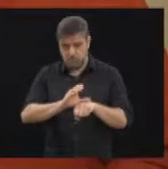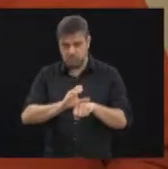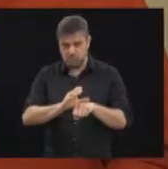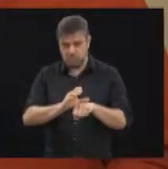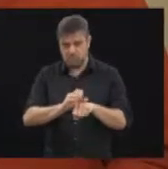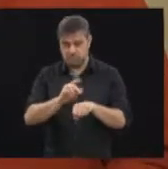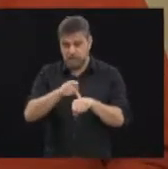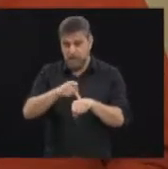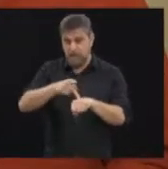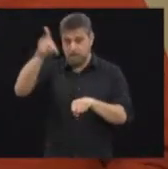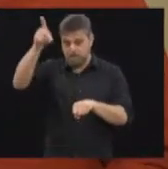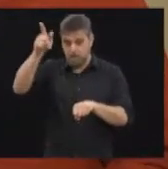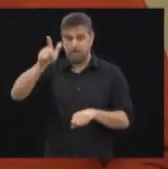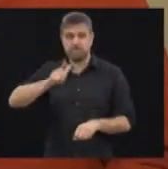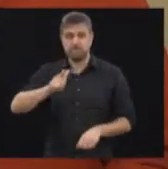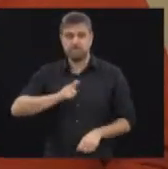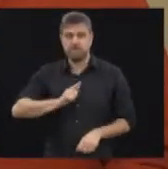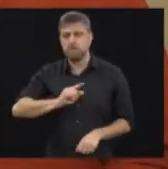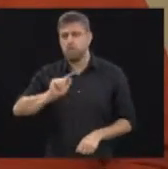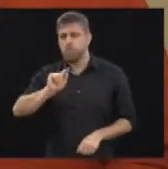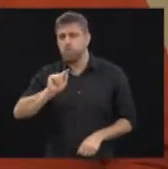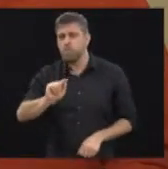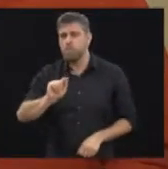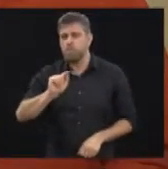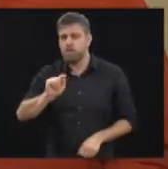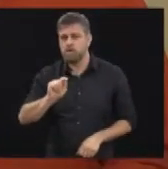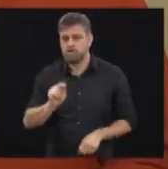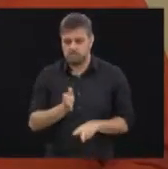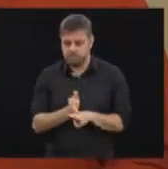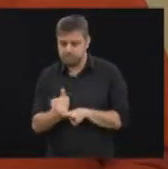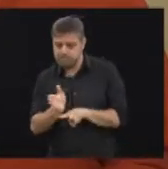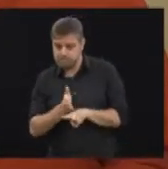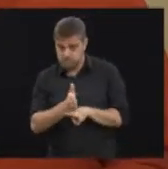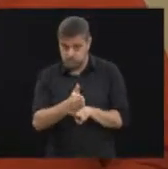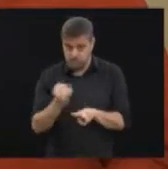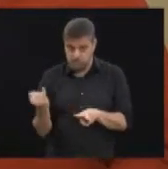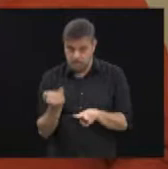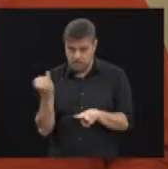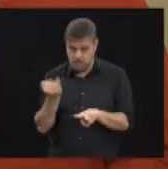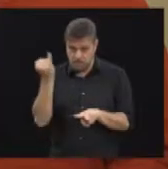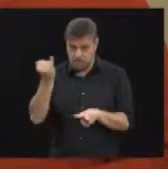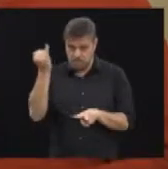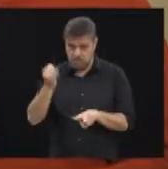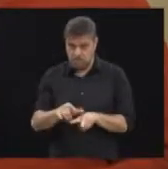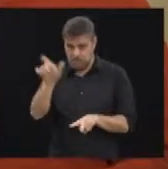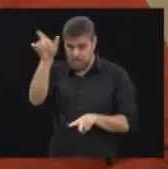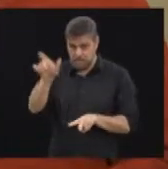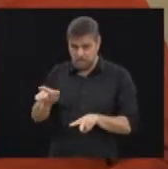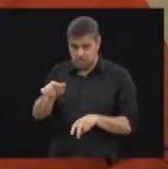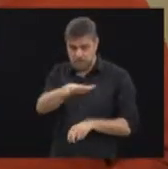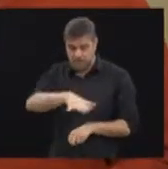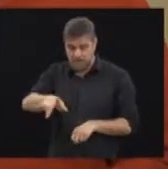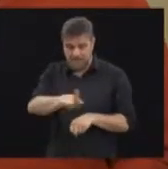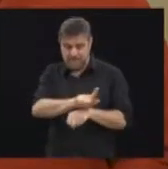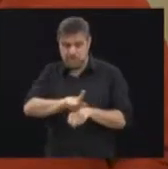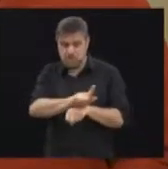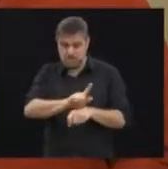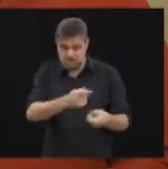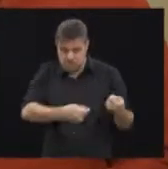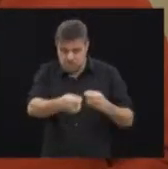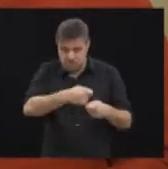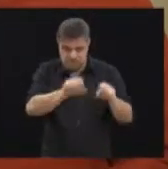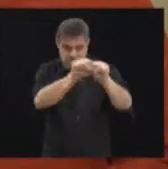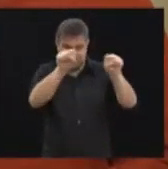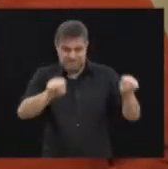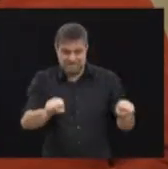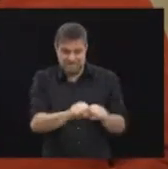de especialização que envolve dois aspectos importantes, né? Um que é a gestão dos serviços de saúde,